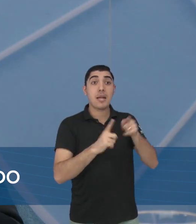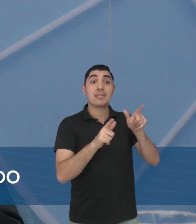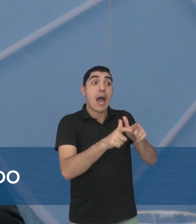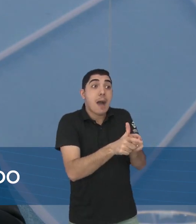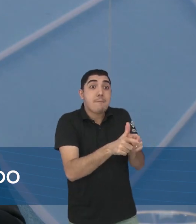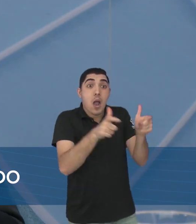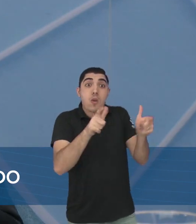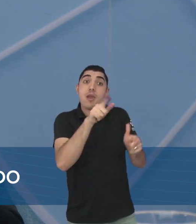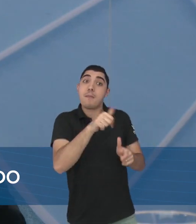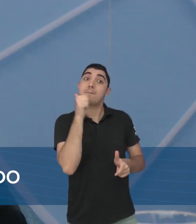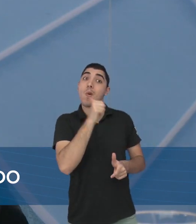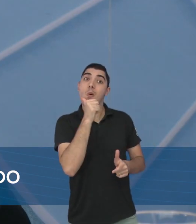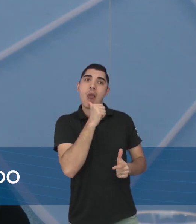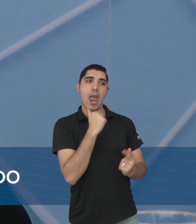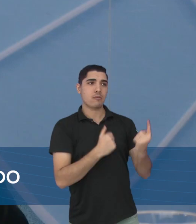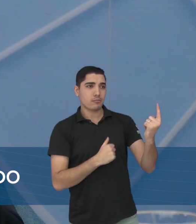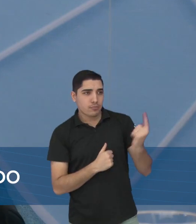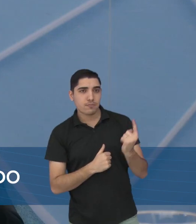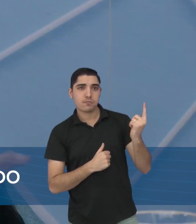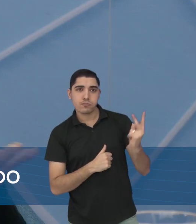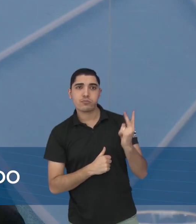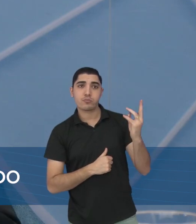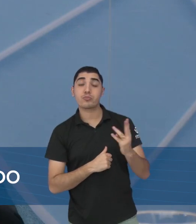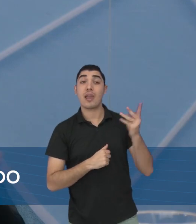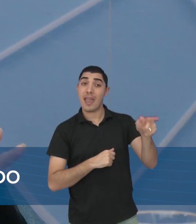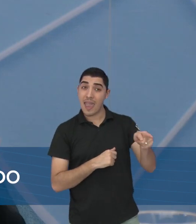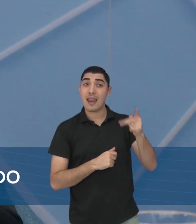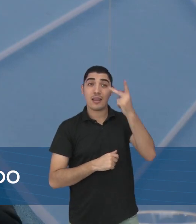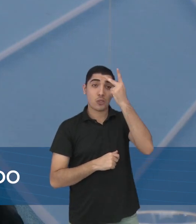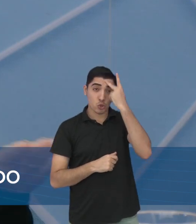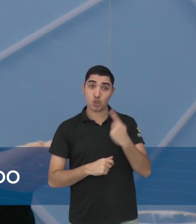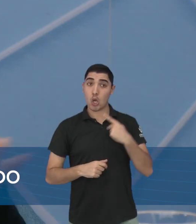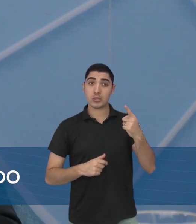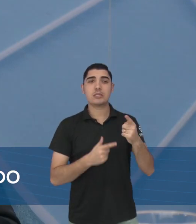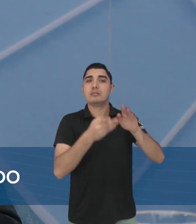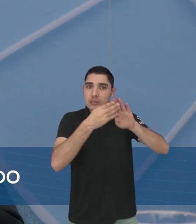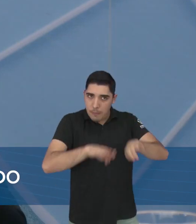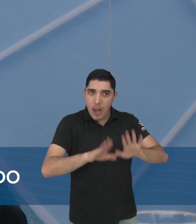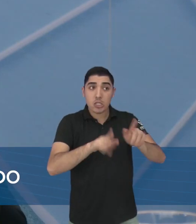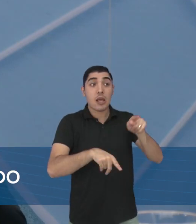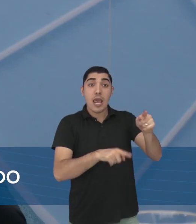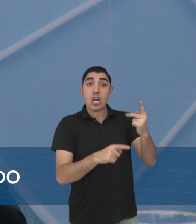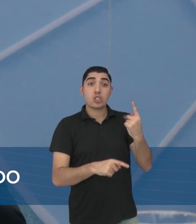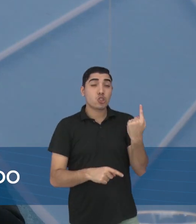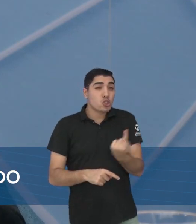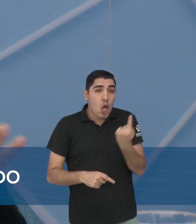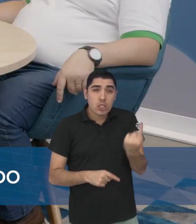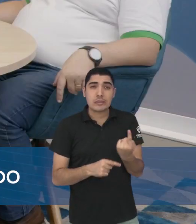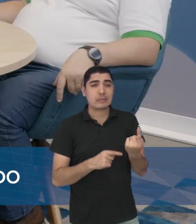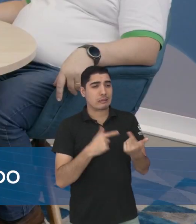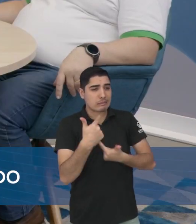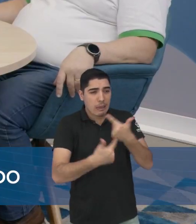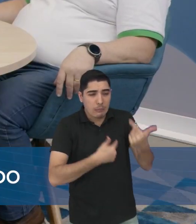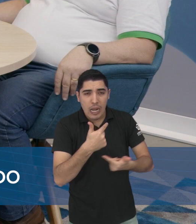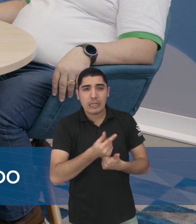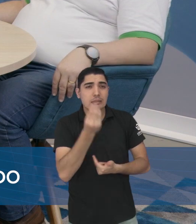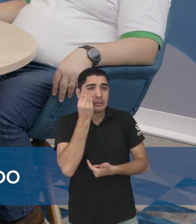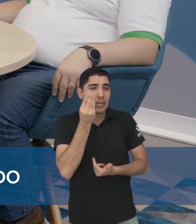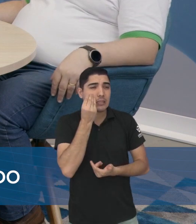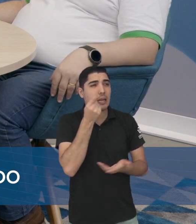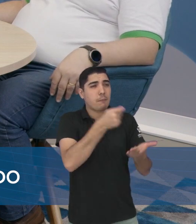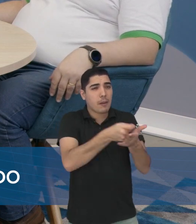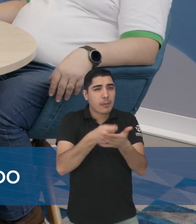o atendimento, são mulheres a ritmo de família, né, sozinhas, que mantêm a casa, a família, e